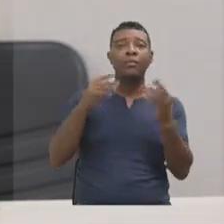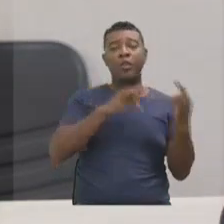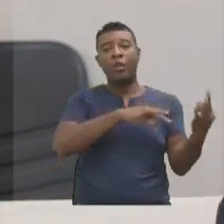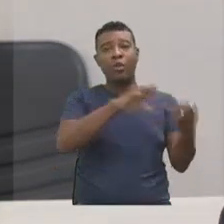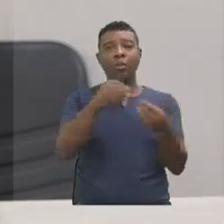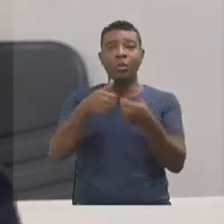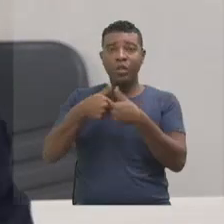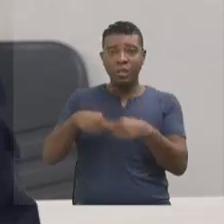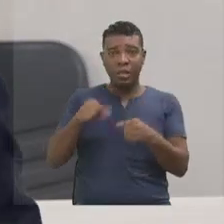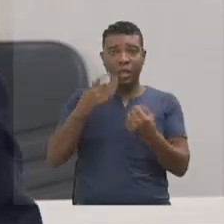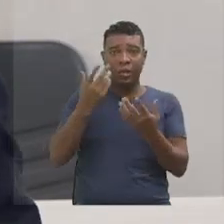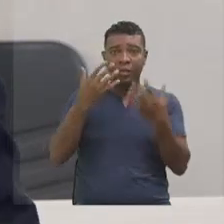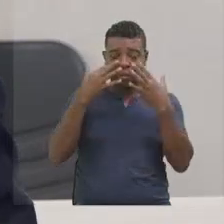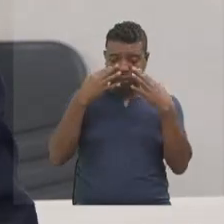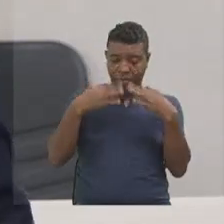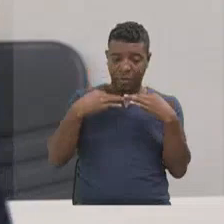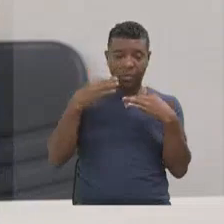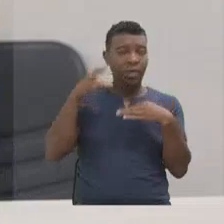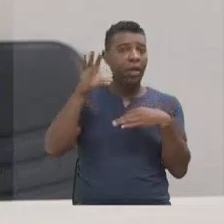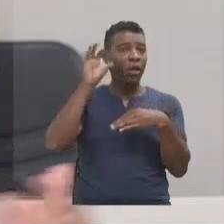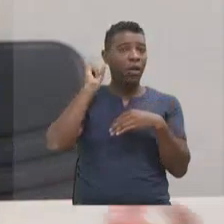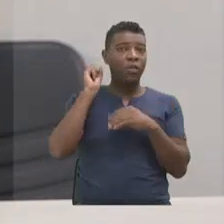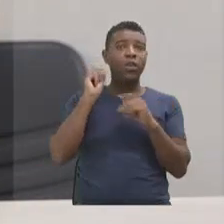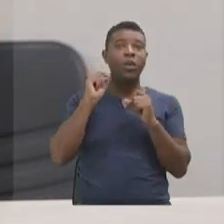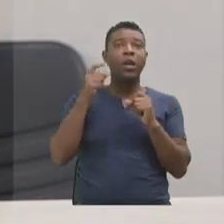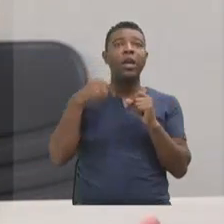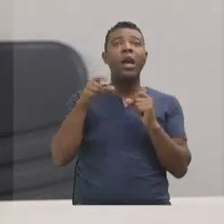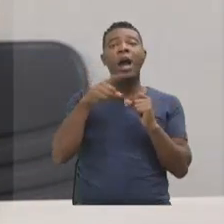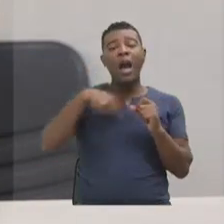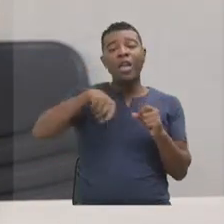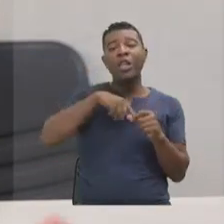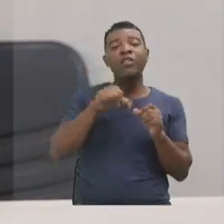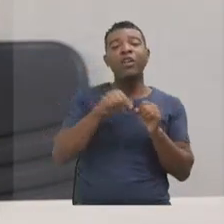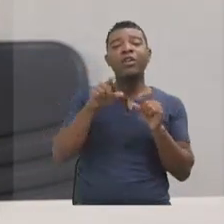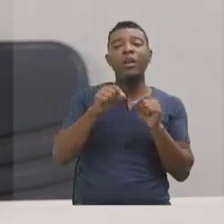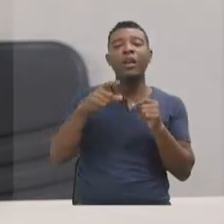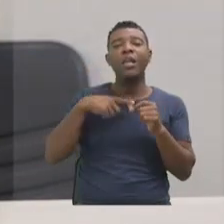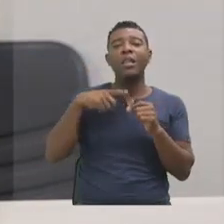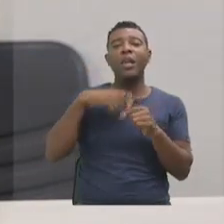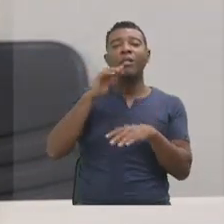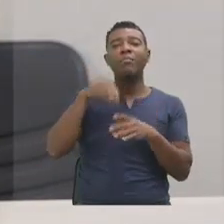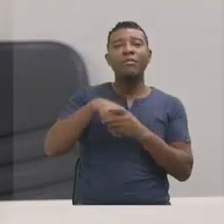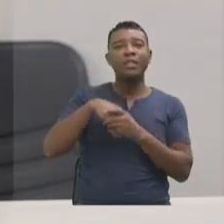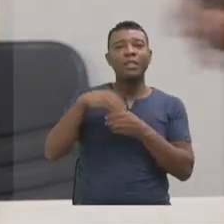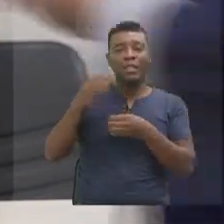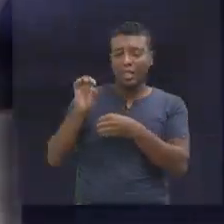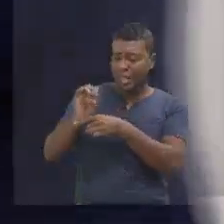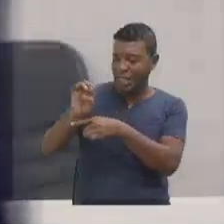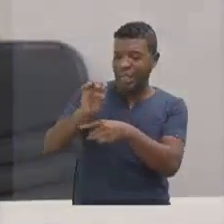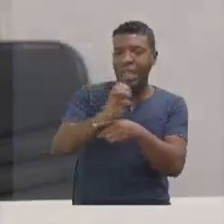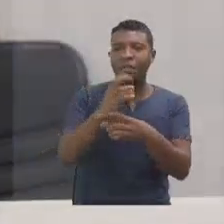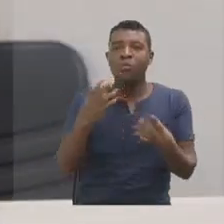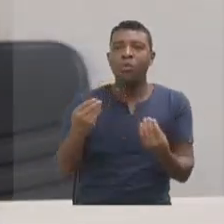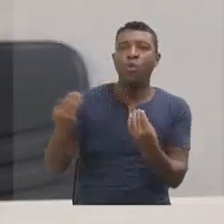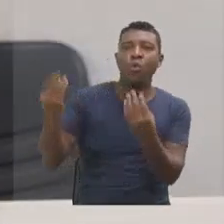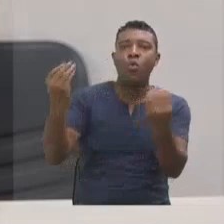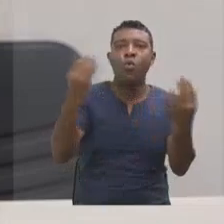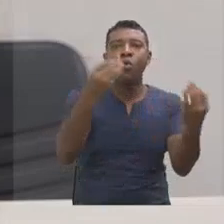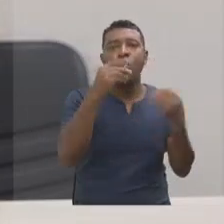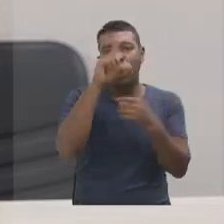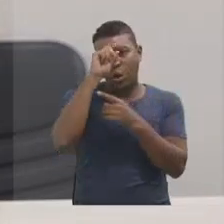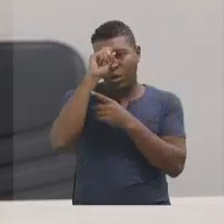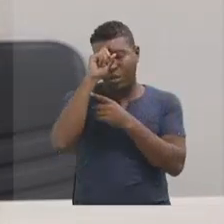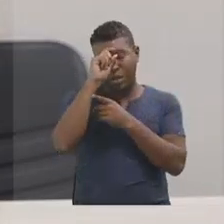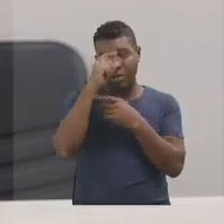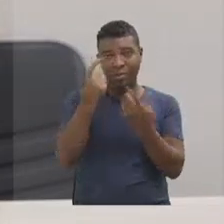muitos muitos hospitais pequenos a gente dilui o recurso estadual e a gente não consegue prestar o serviço que a gente tem